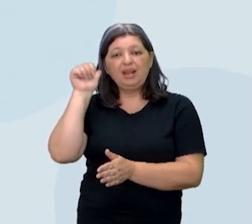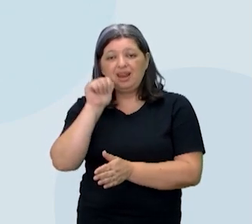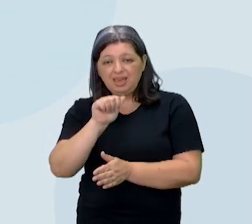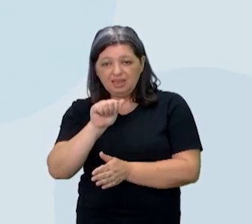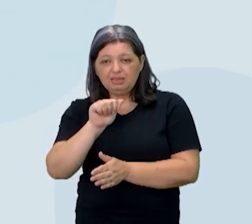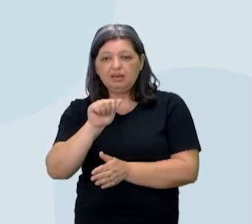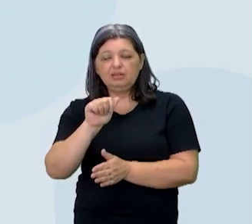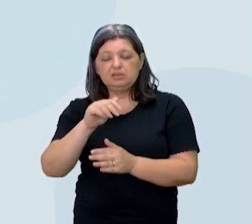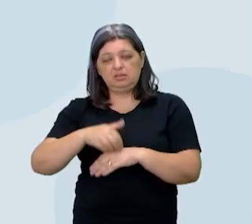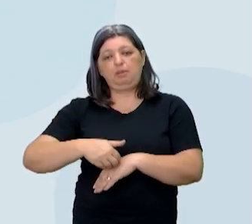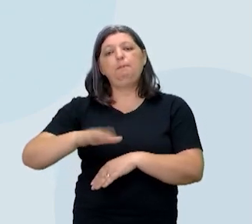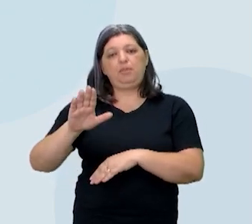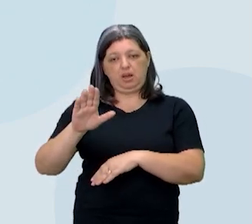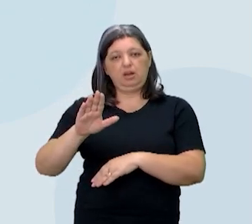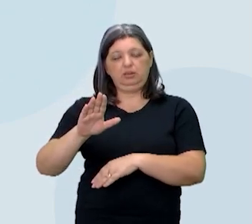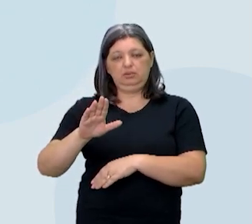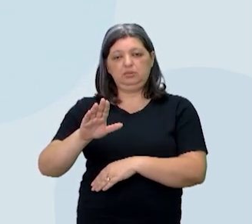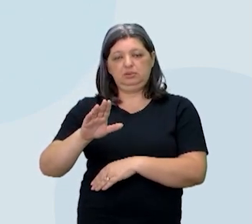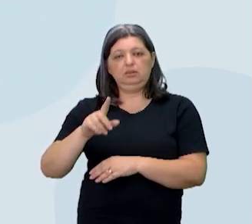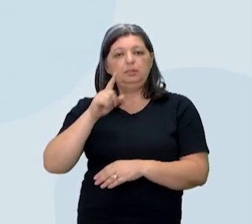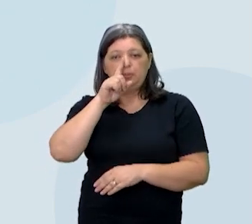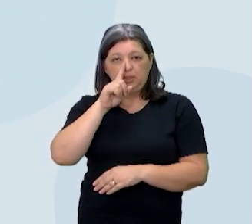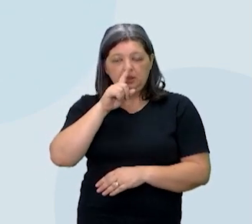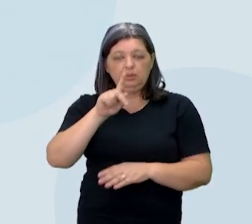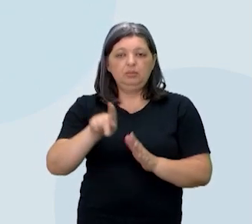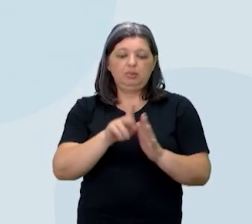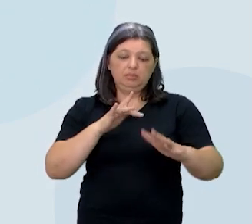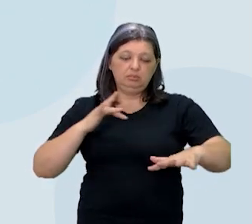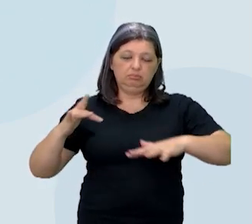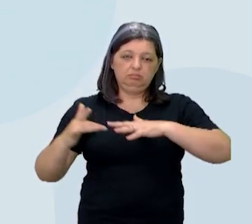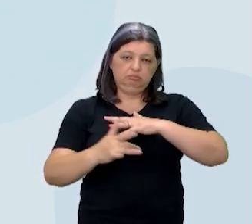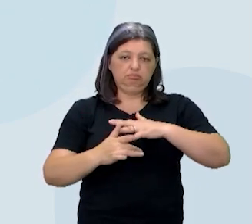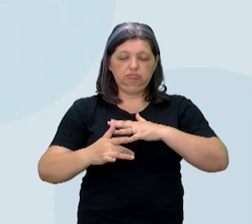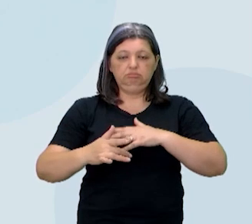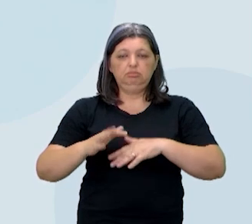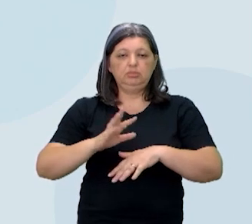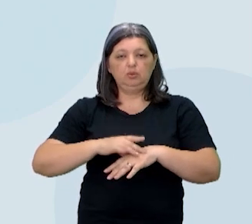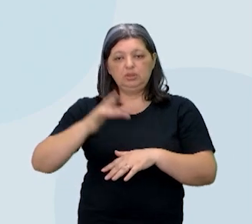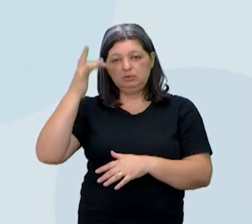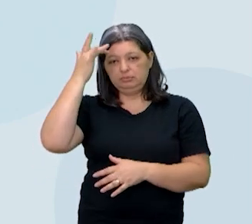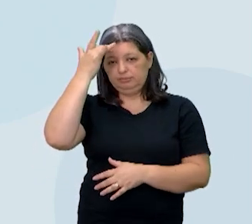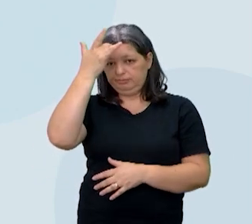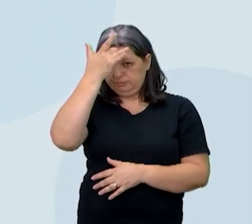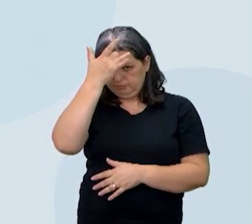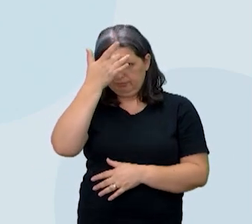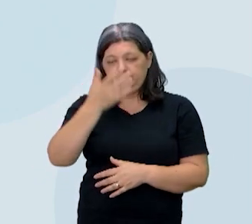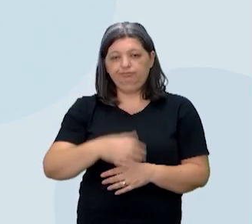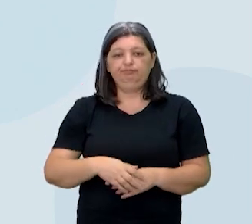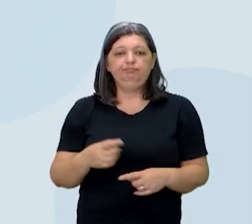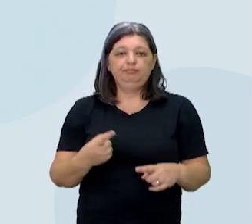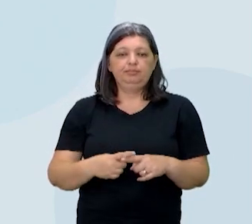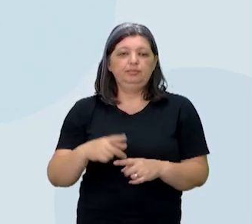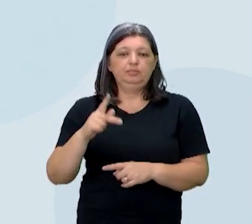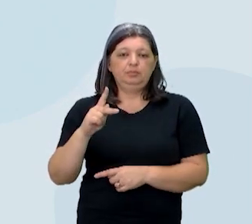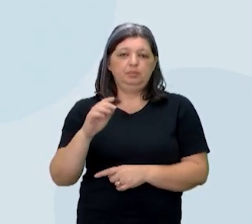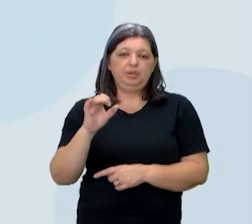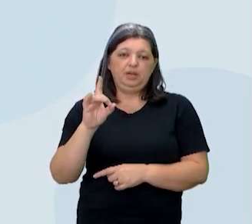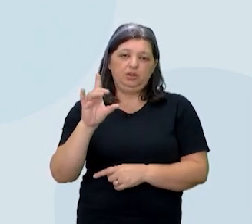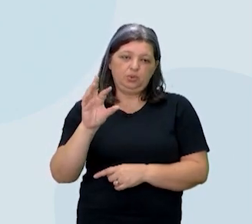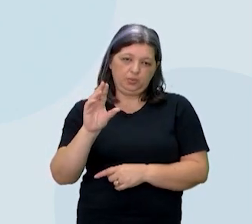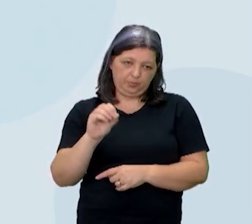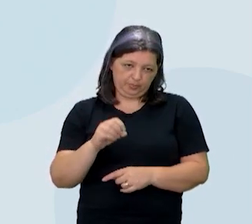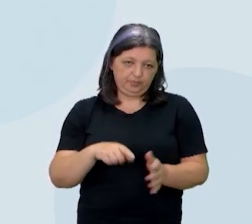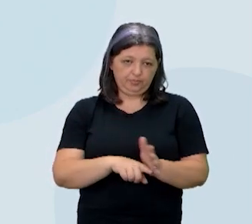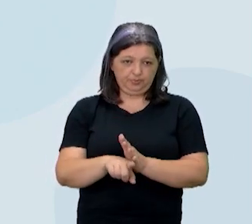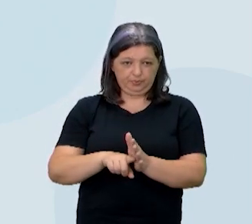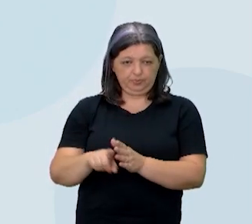mais afetadas pela conexão entre mídias sociais e doenças psicológicas, por Pedro Ezequiel. Na era do